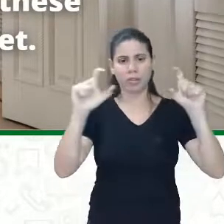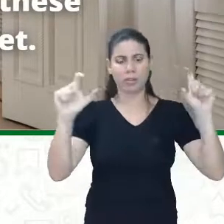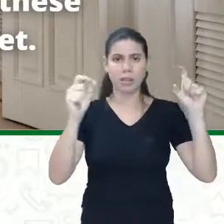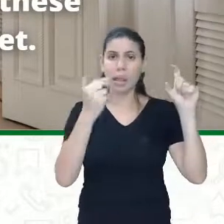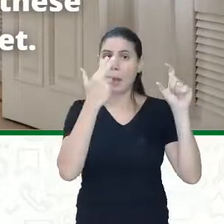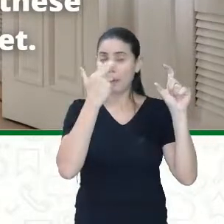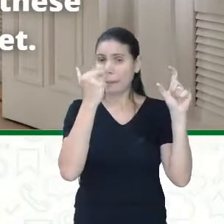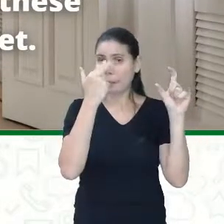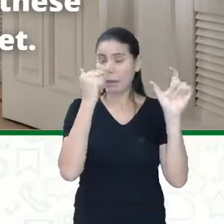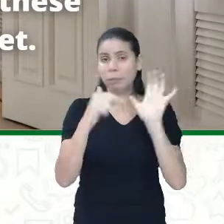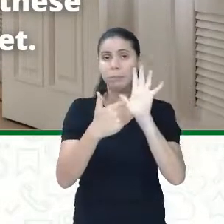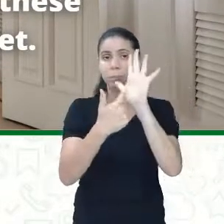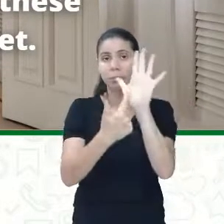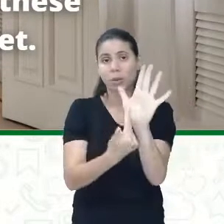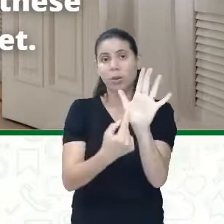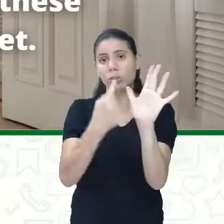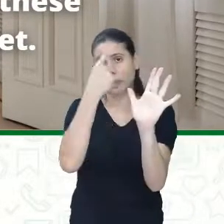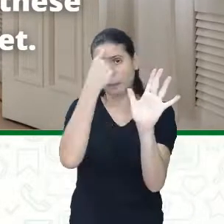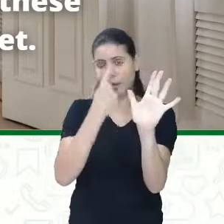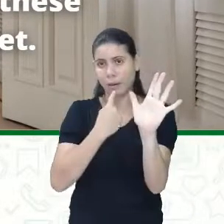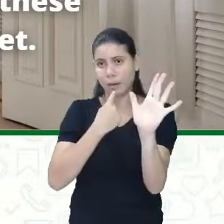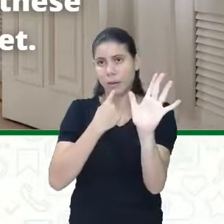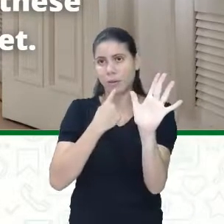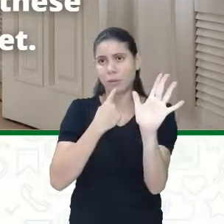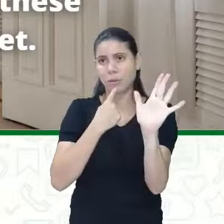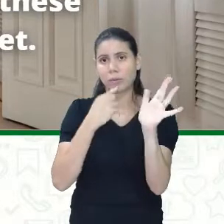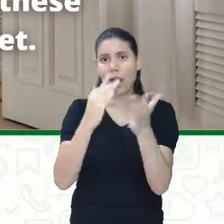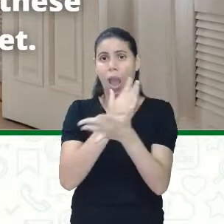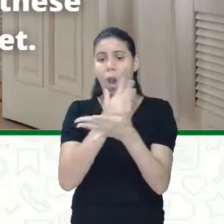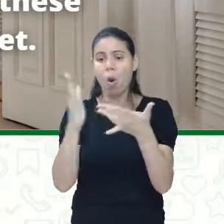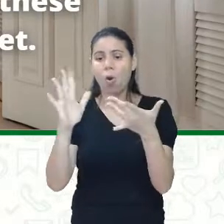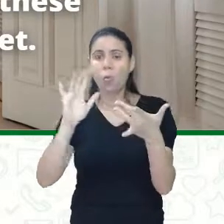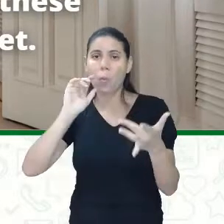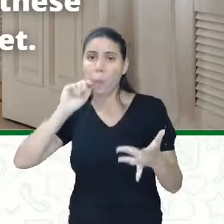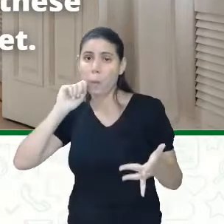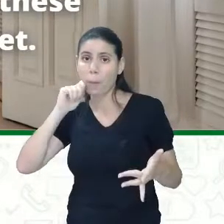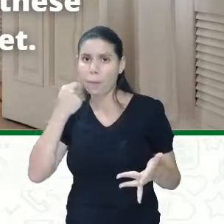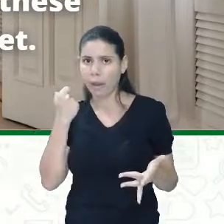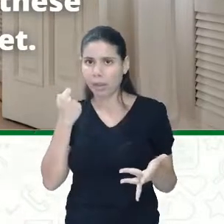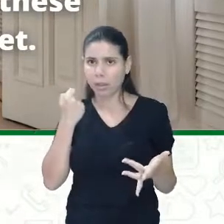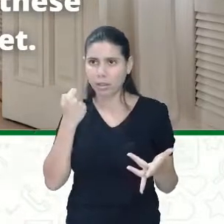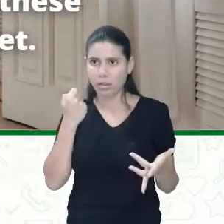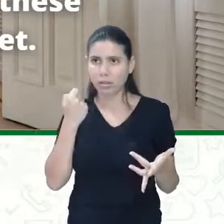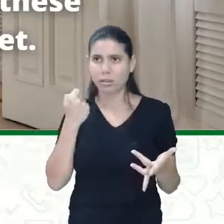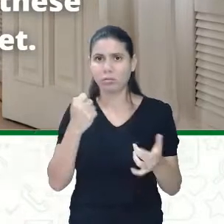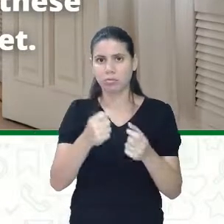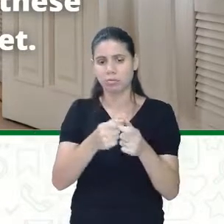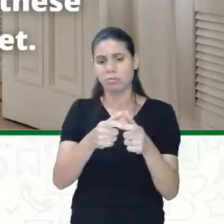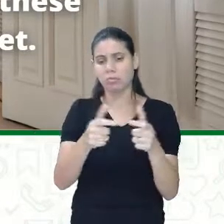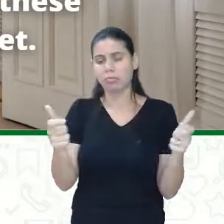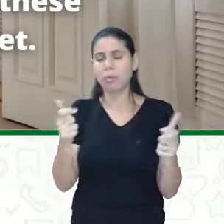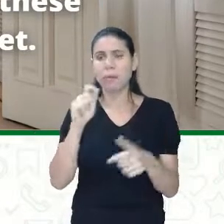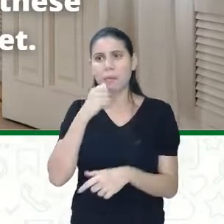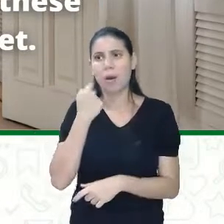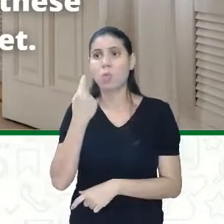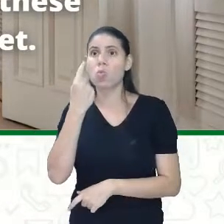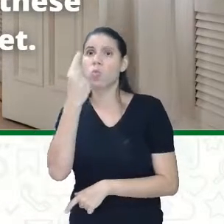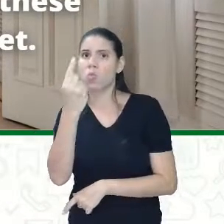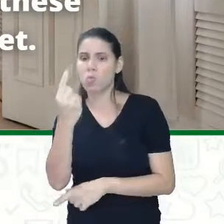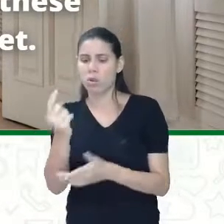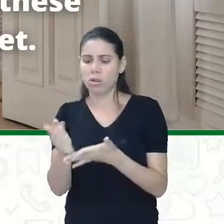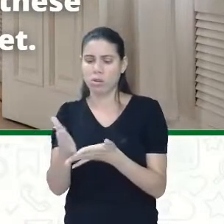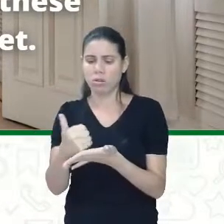some, que é uns pães, de repente um pouco de pão, ou a pie, uma torta. Então esse a é